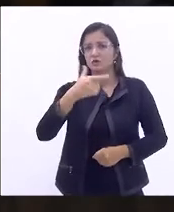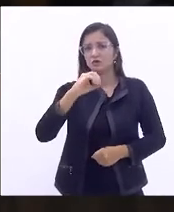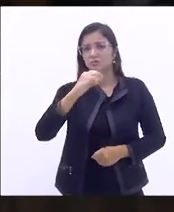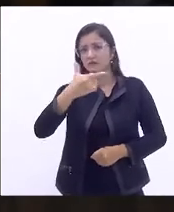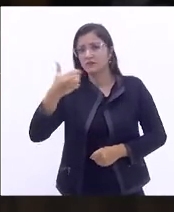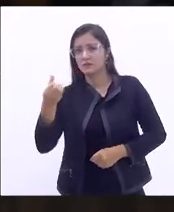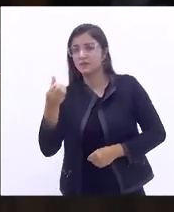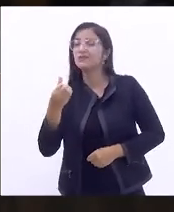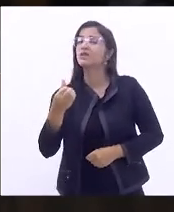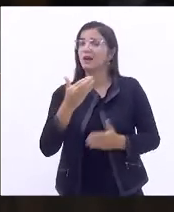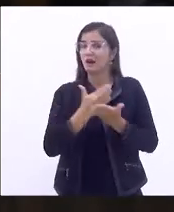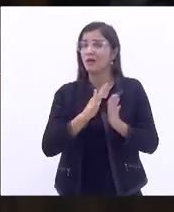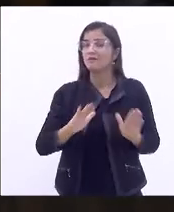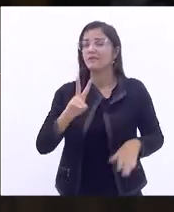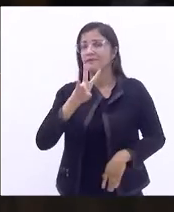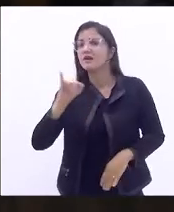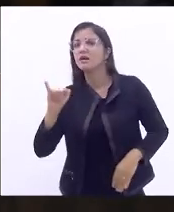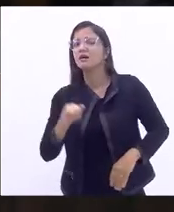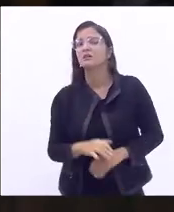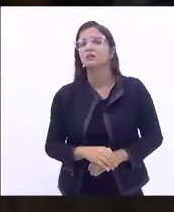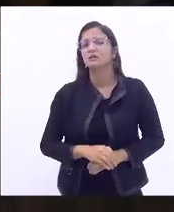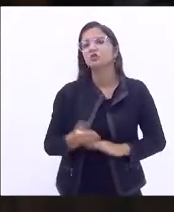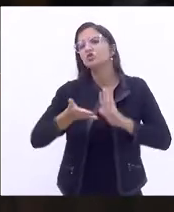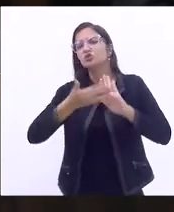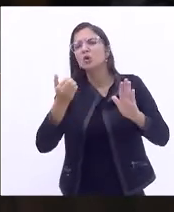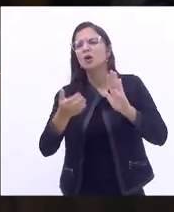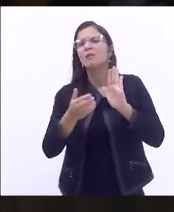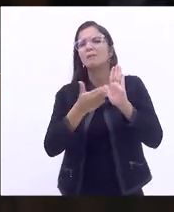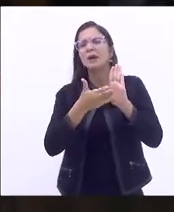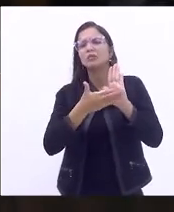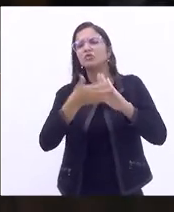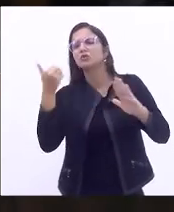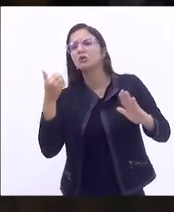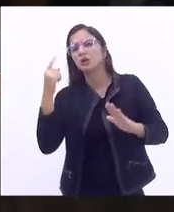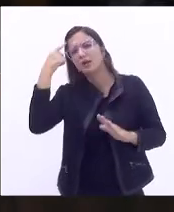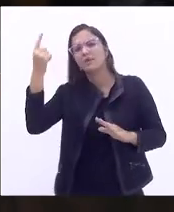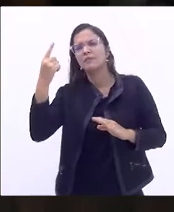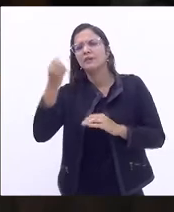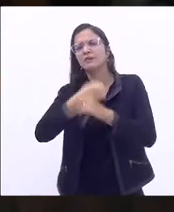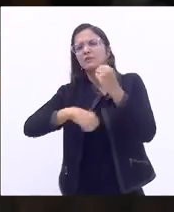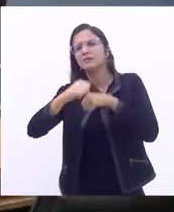É aquele que a gente tirou da pauta na discussão no final do ano.